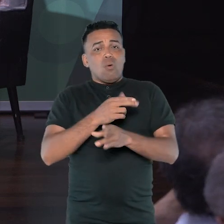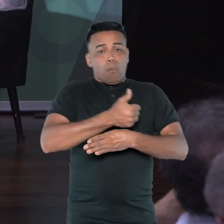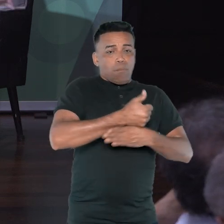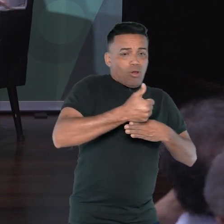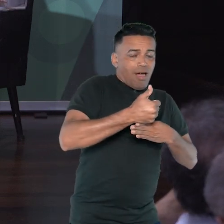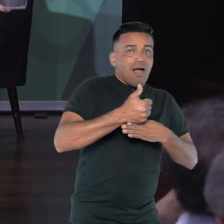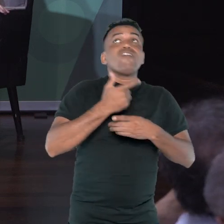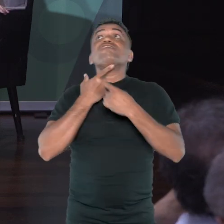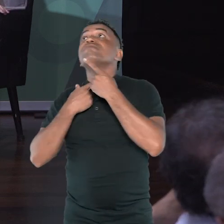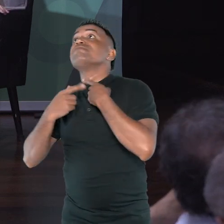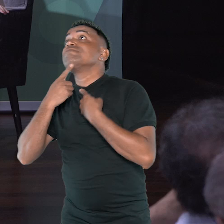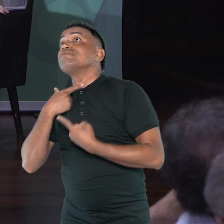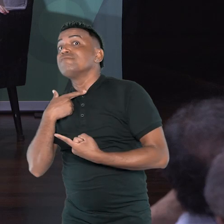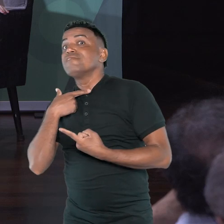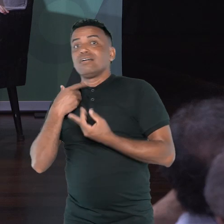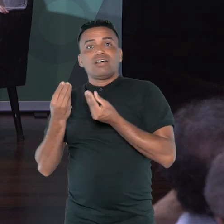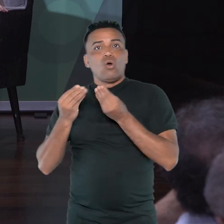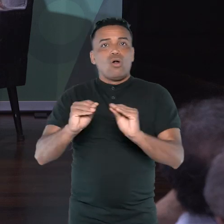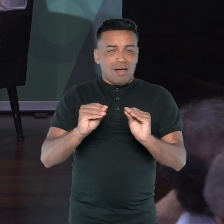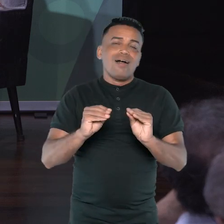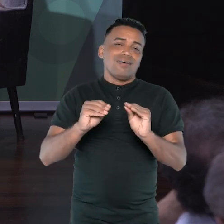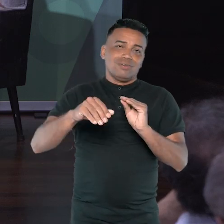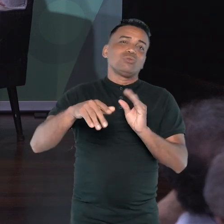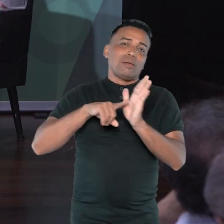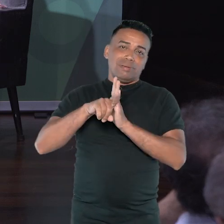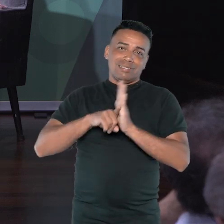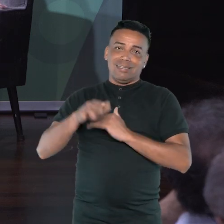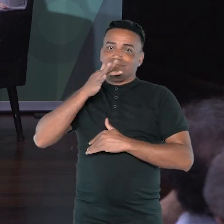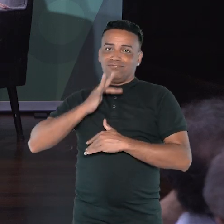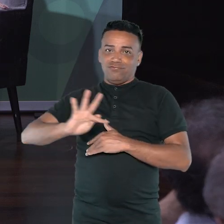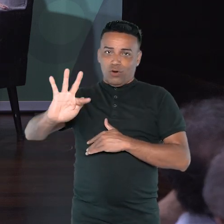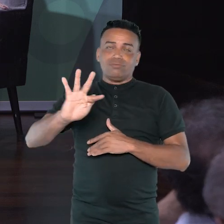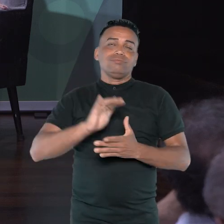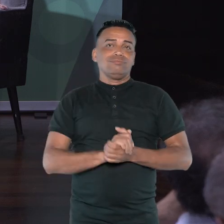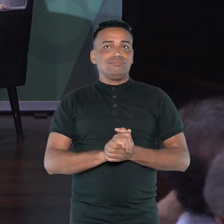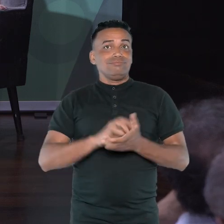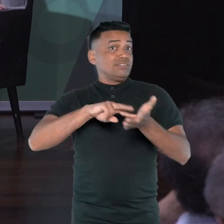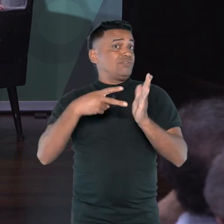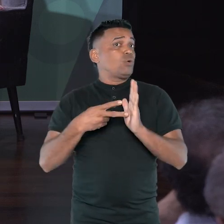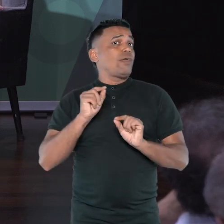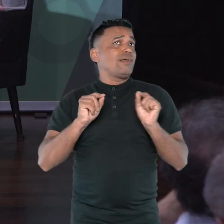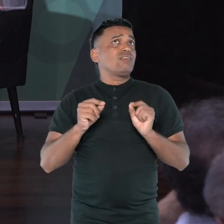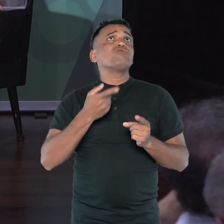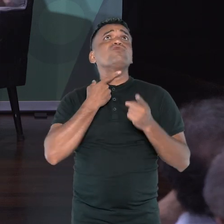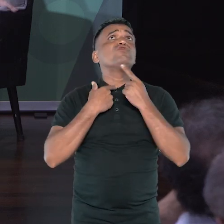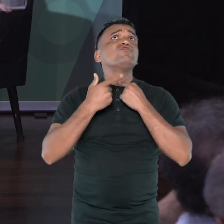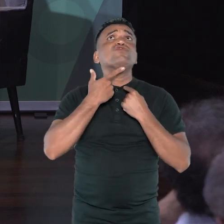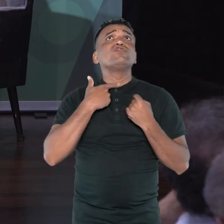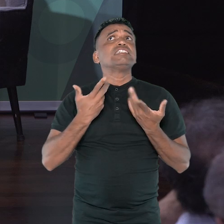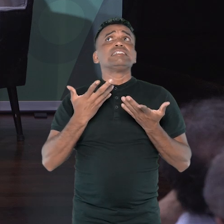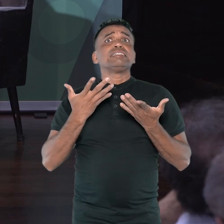moral e desejo que está colocada para Freud. Que significa o quê? A gente não deseja